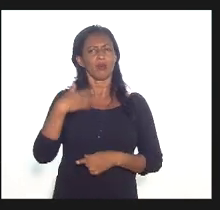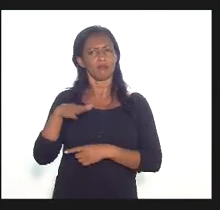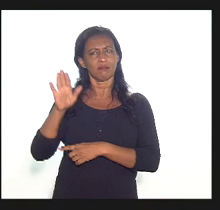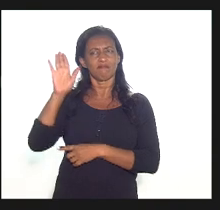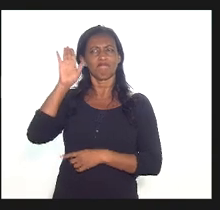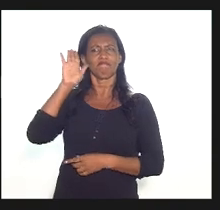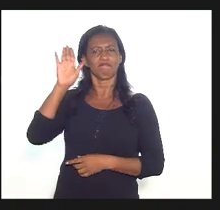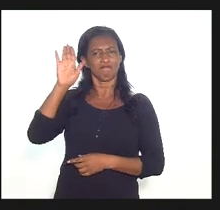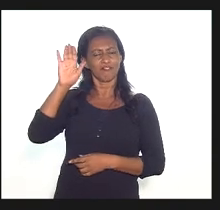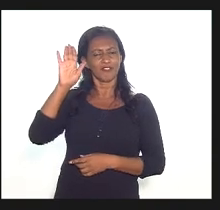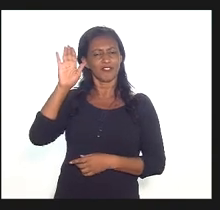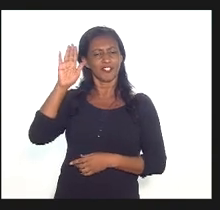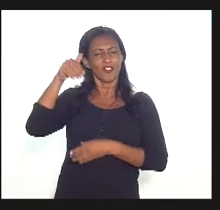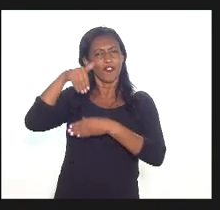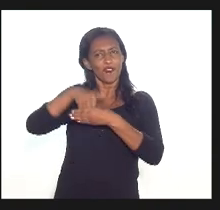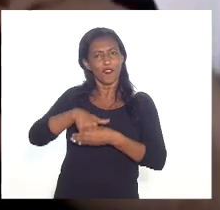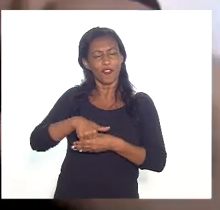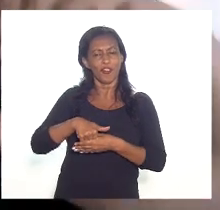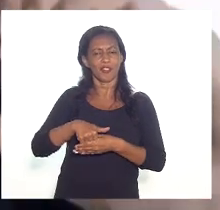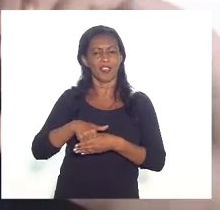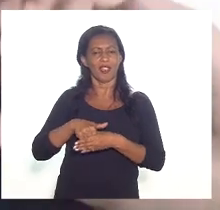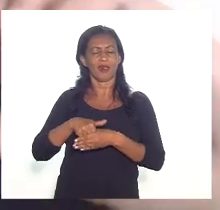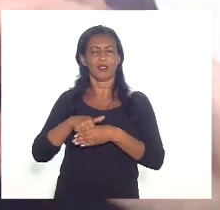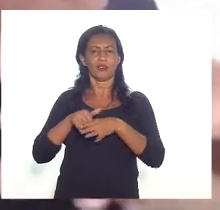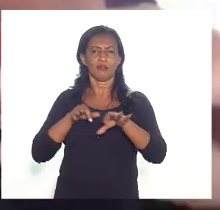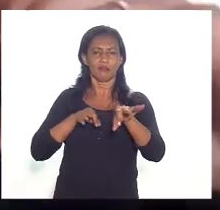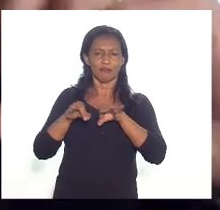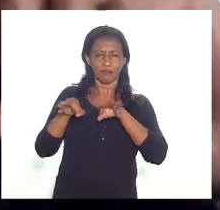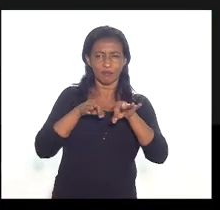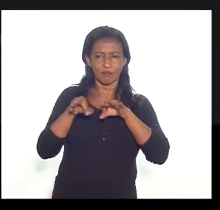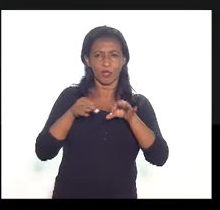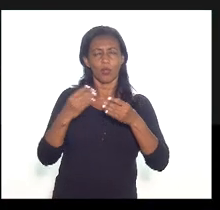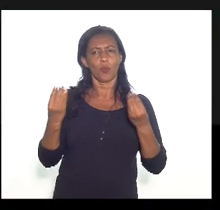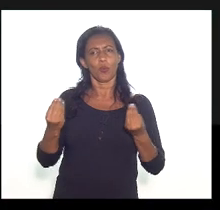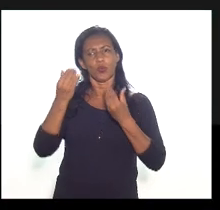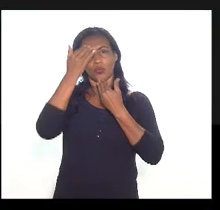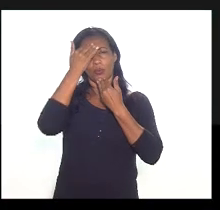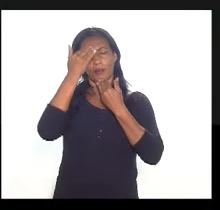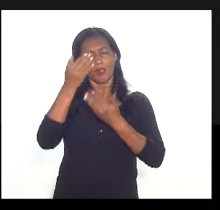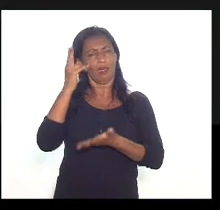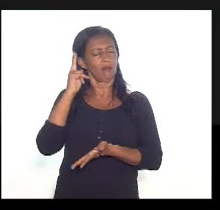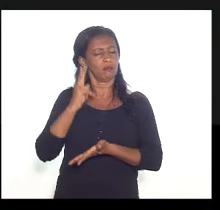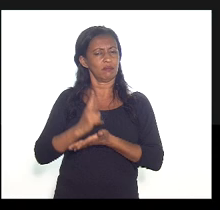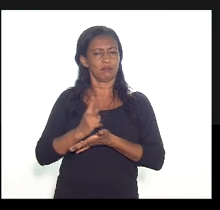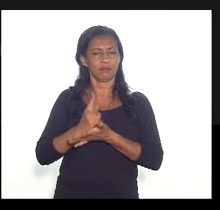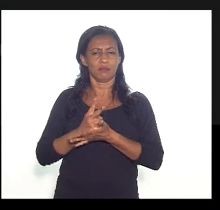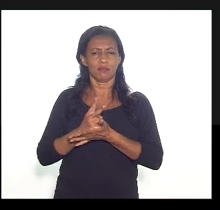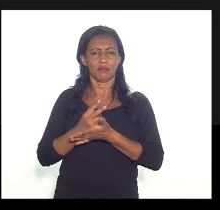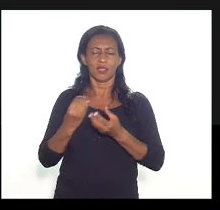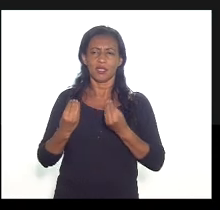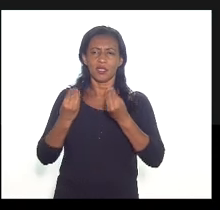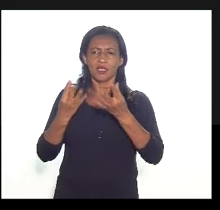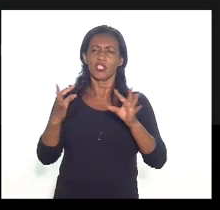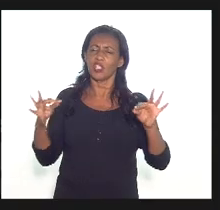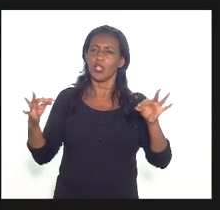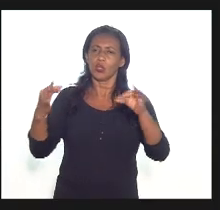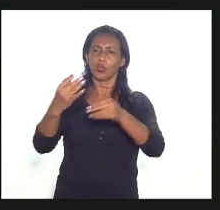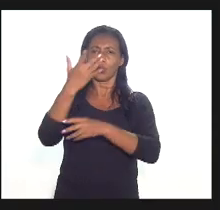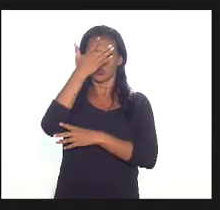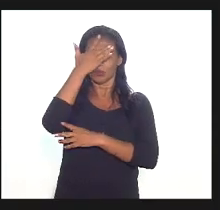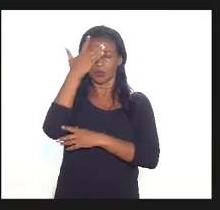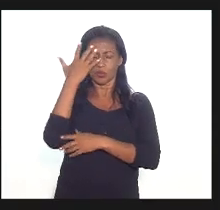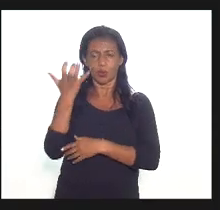do projeto. Muito obrigado mesmo. E deixar para todos aqueles que queiram